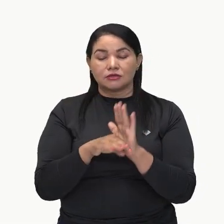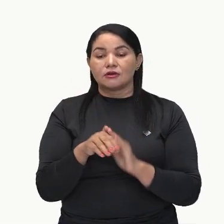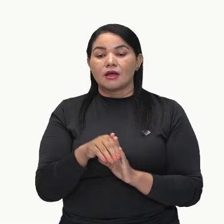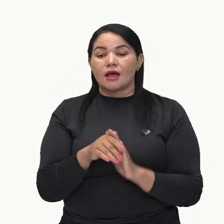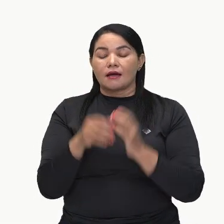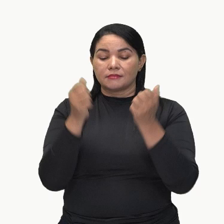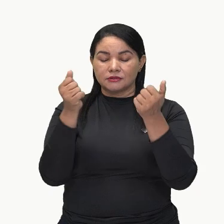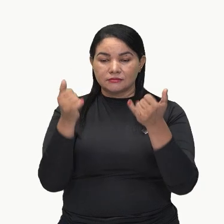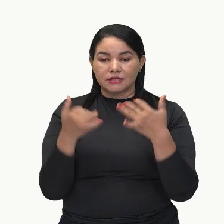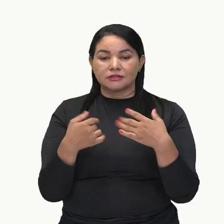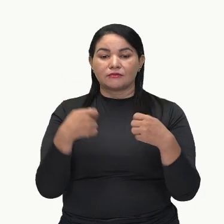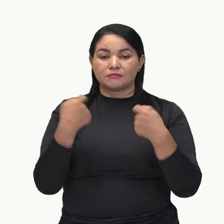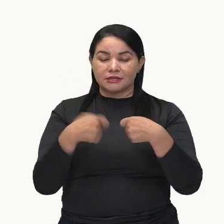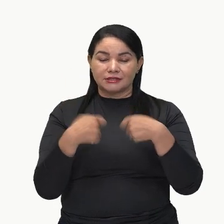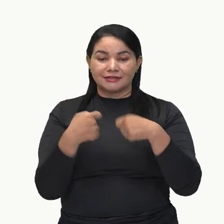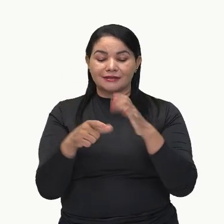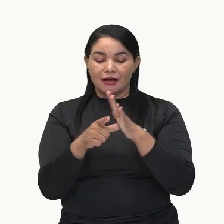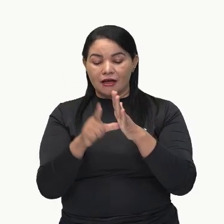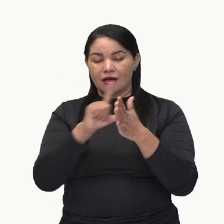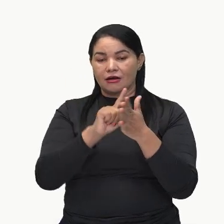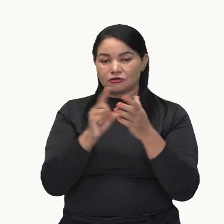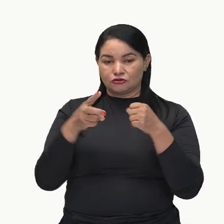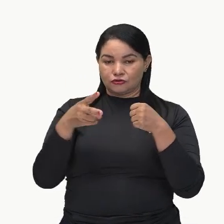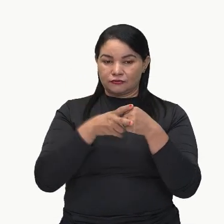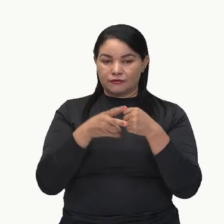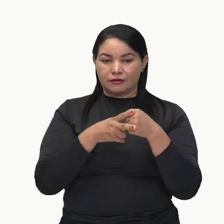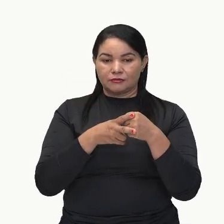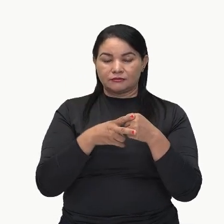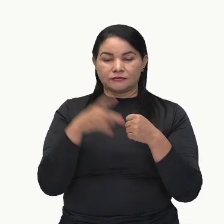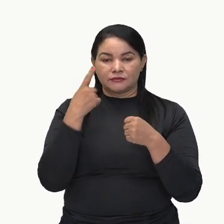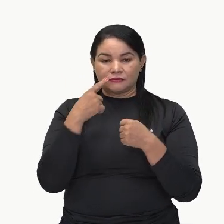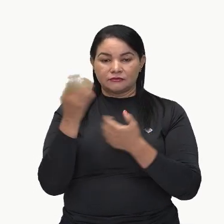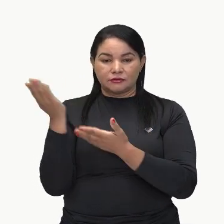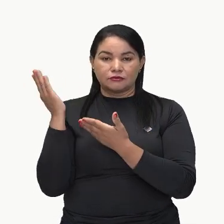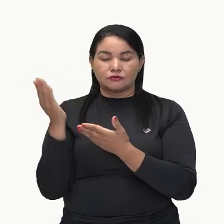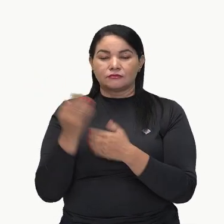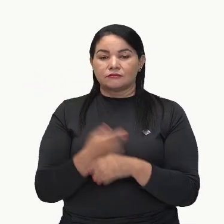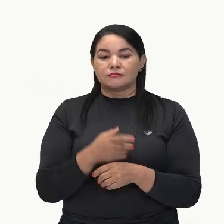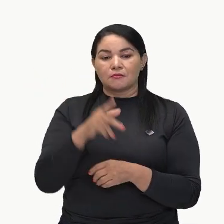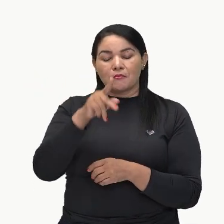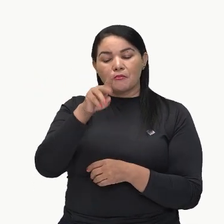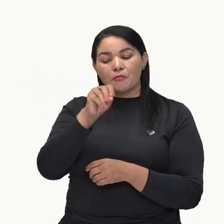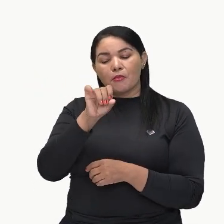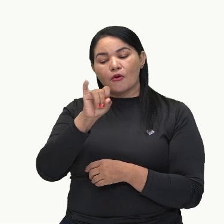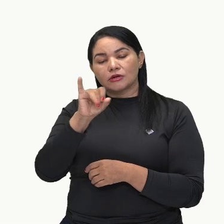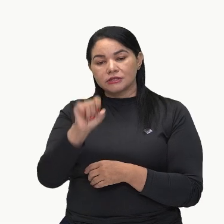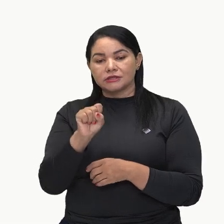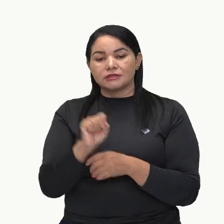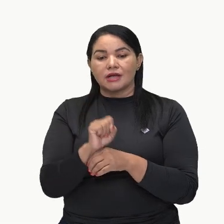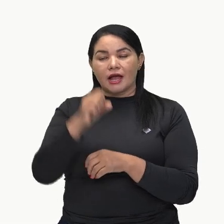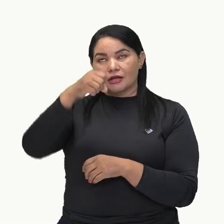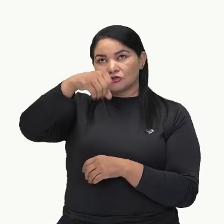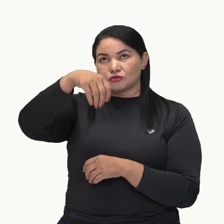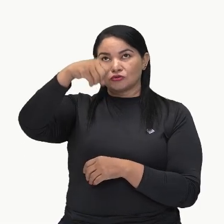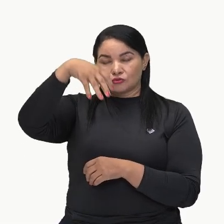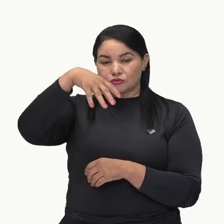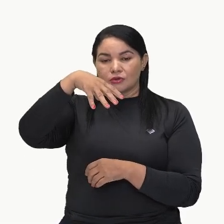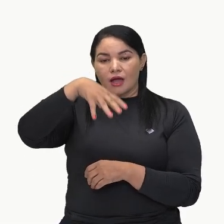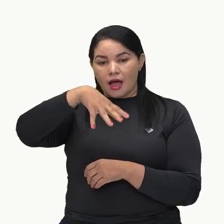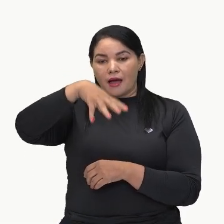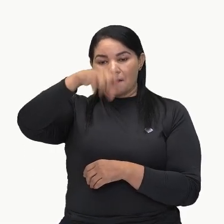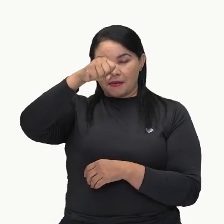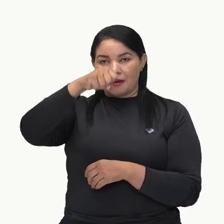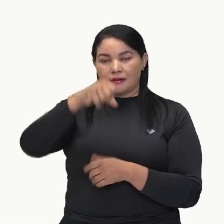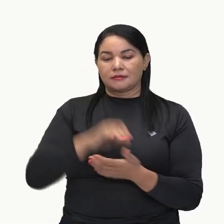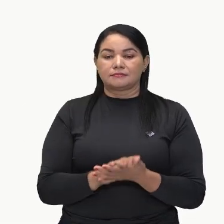do verbo, né? Então, nota, pois as luzes estavam apagadas. Pois está bem aqui, o verbo